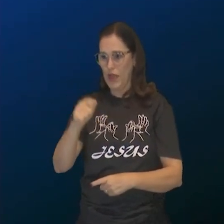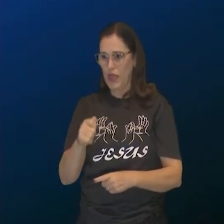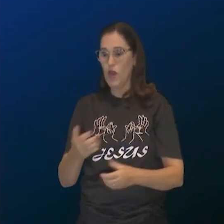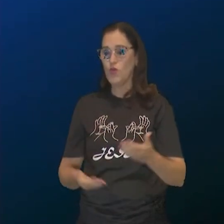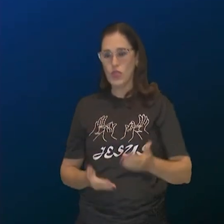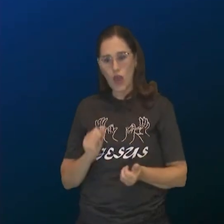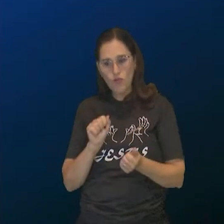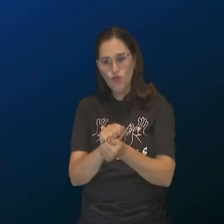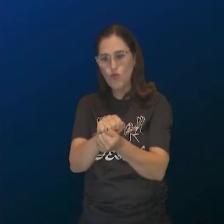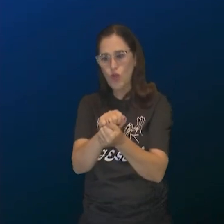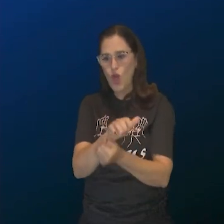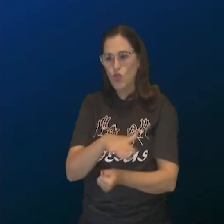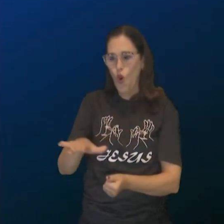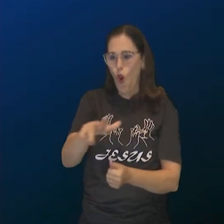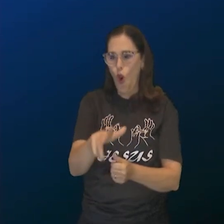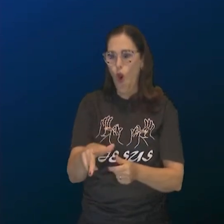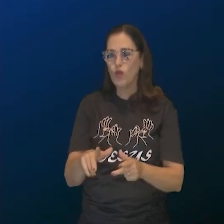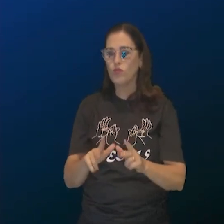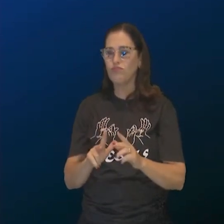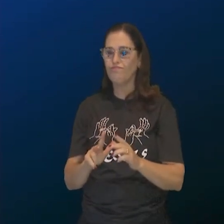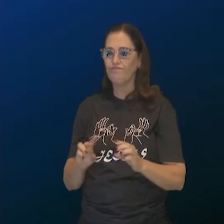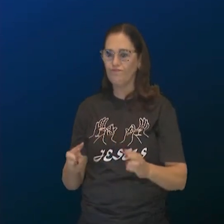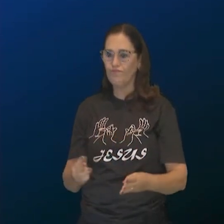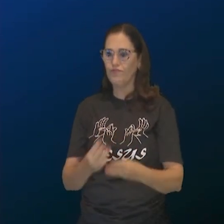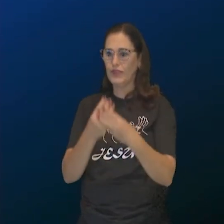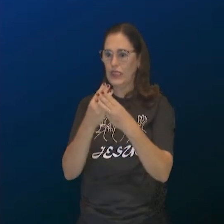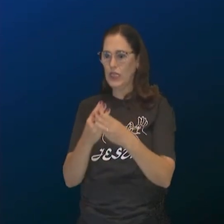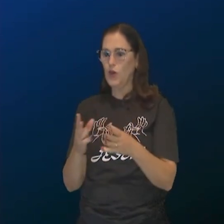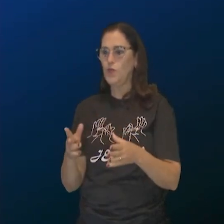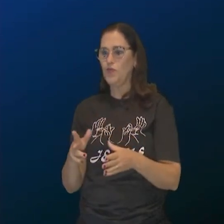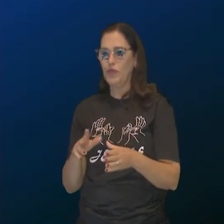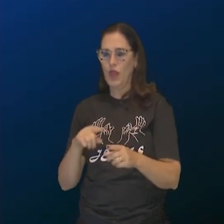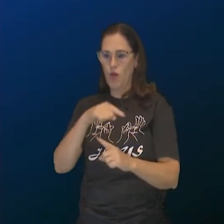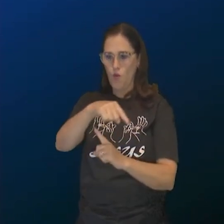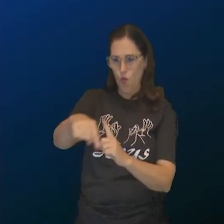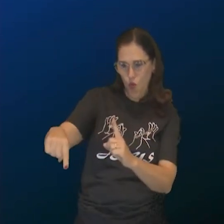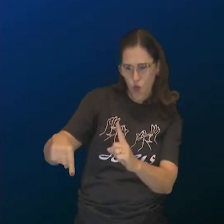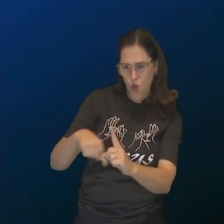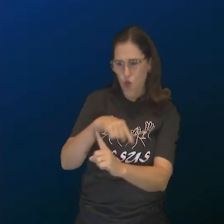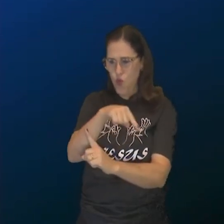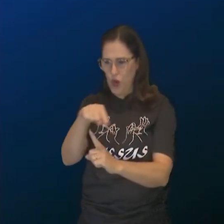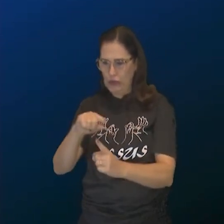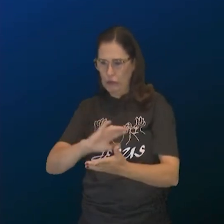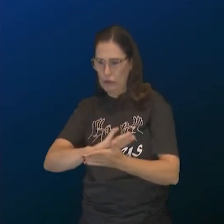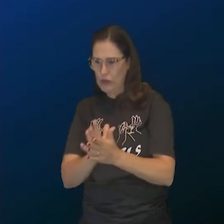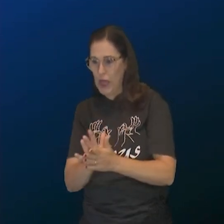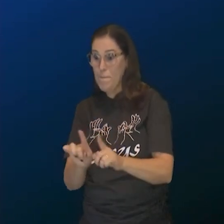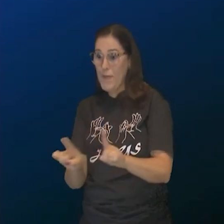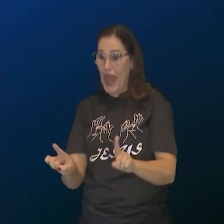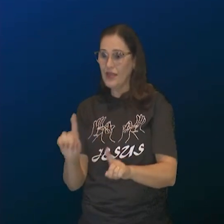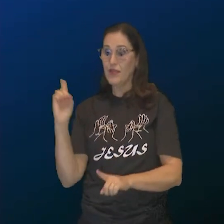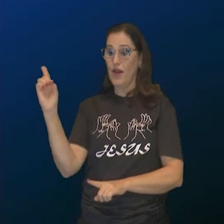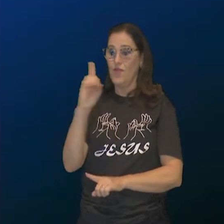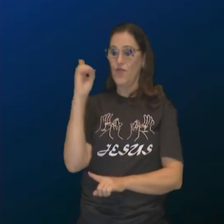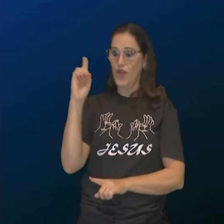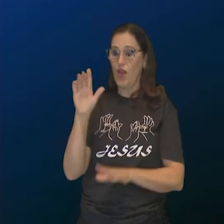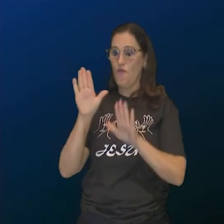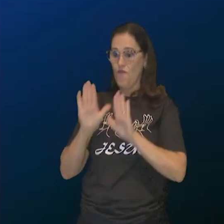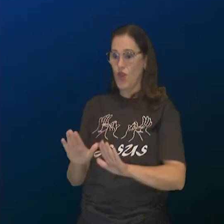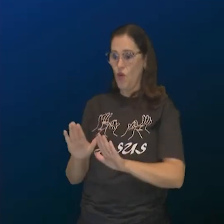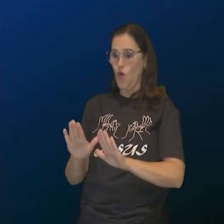ele, todo Israel, que destruíram os filhos de Amon e sitiaram Rabá. Porém, Davi ficou